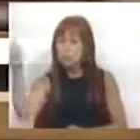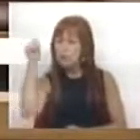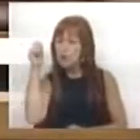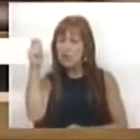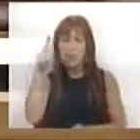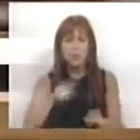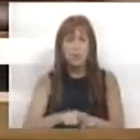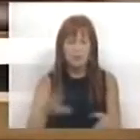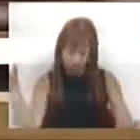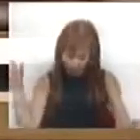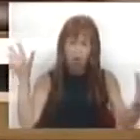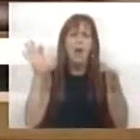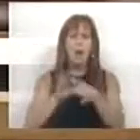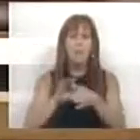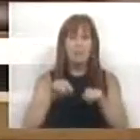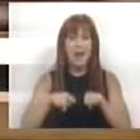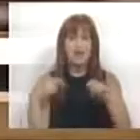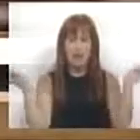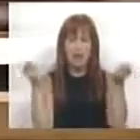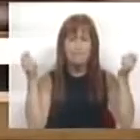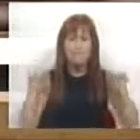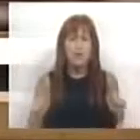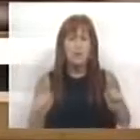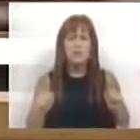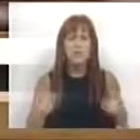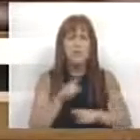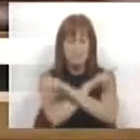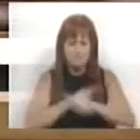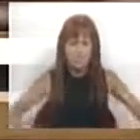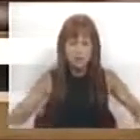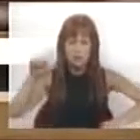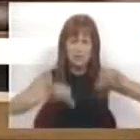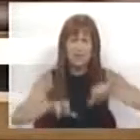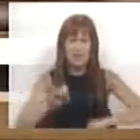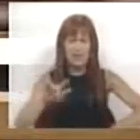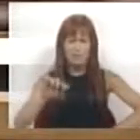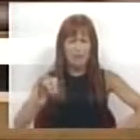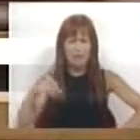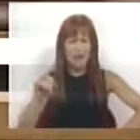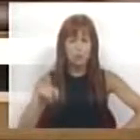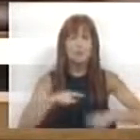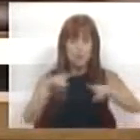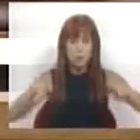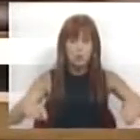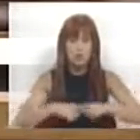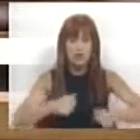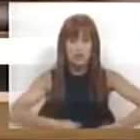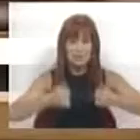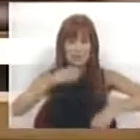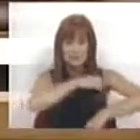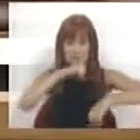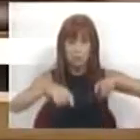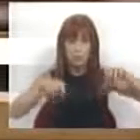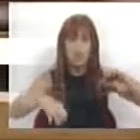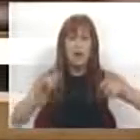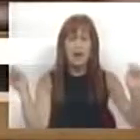Esquerda associa-se a esta campanha pela proibição do glifosato, neste caso concreto, nos espaços urbanos.